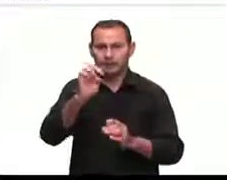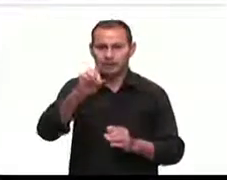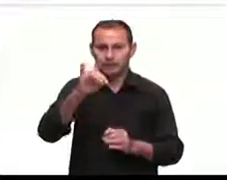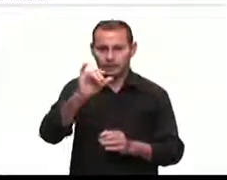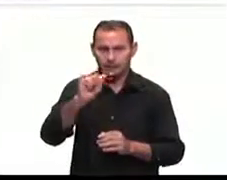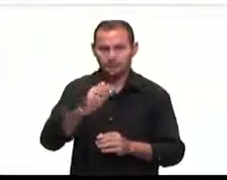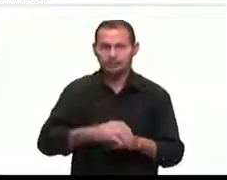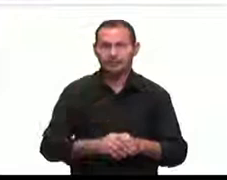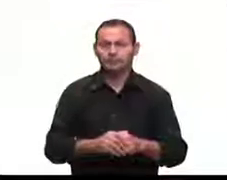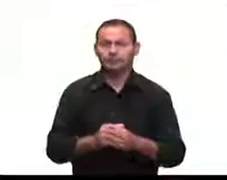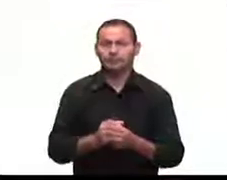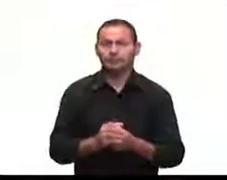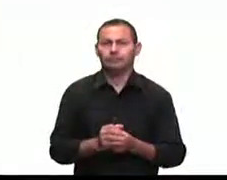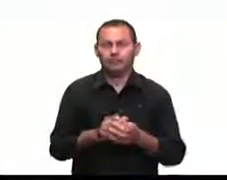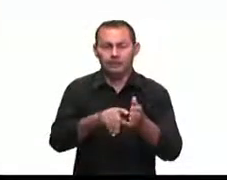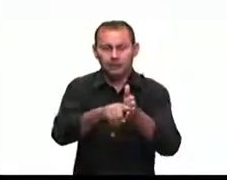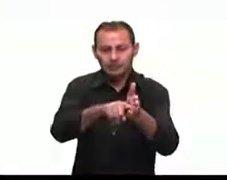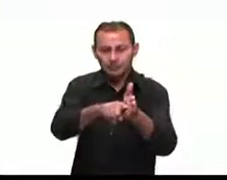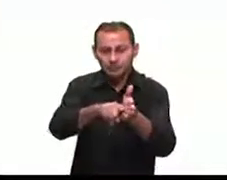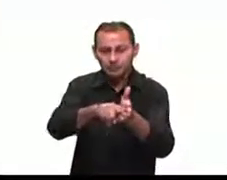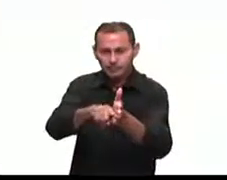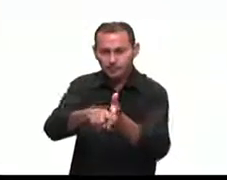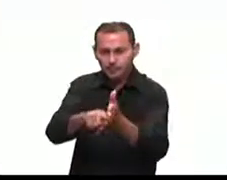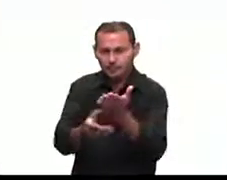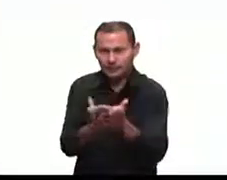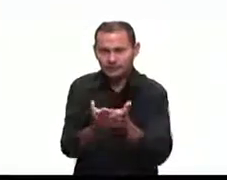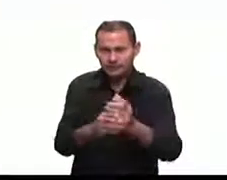tendências em pesquisa